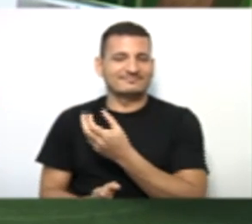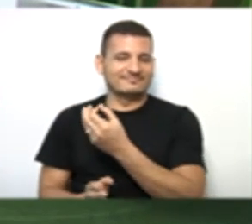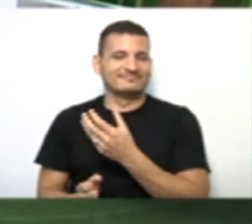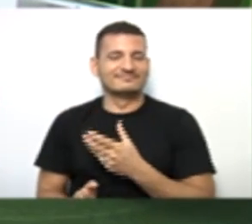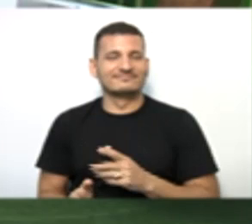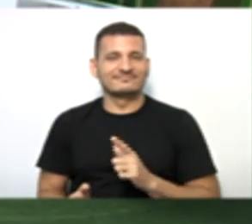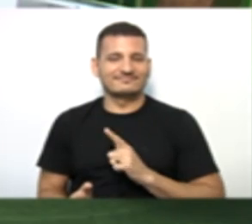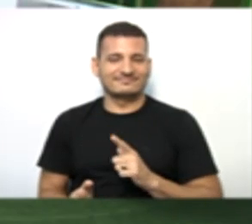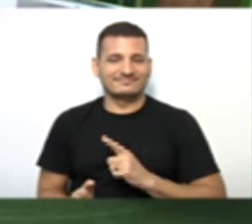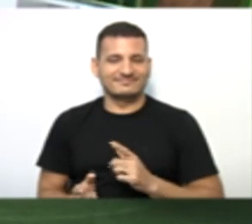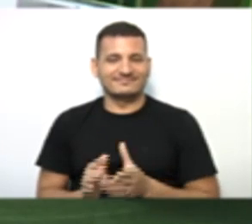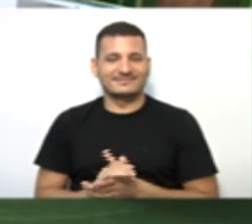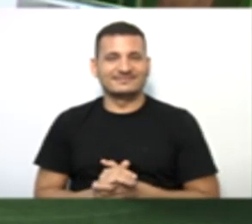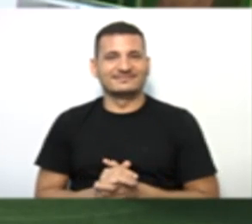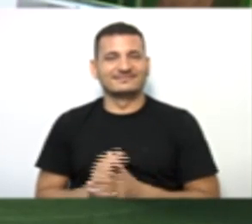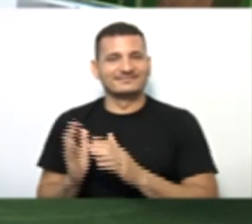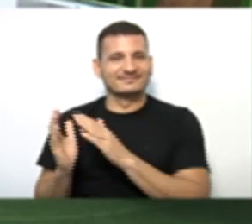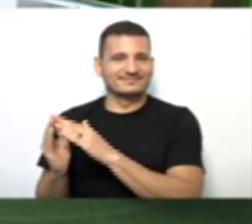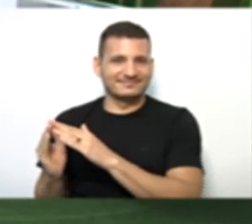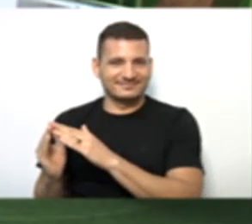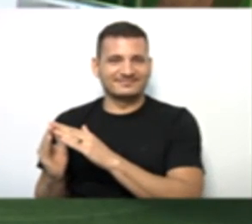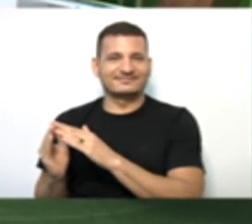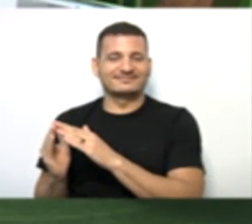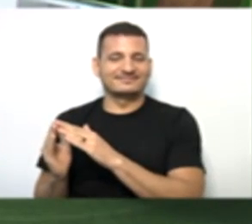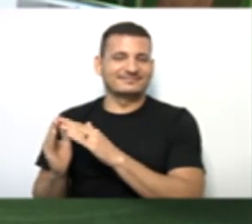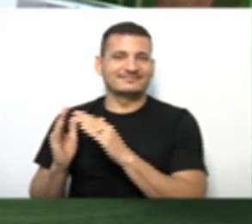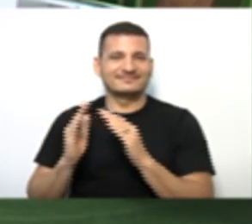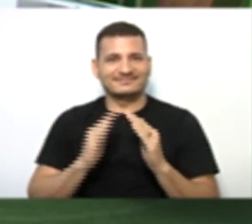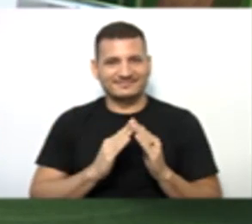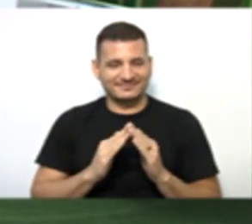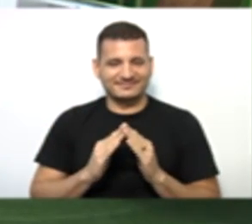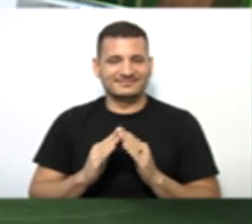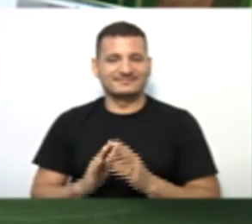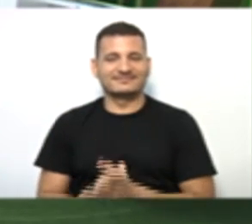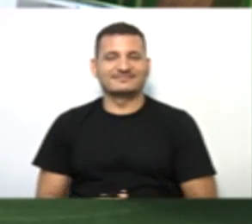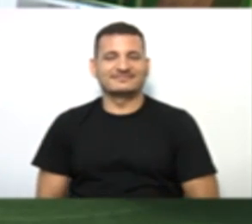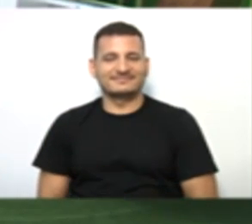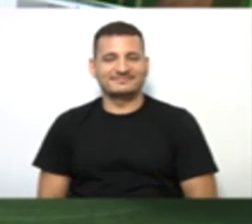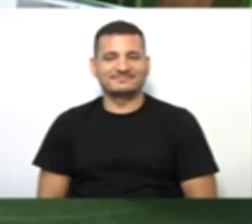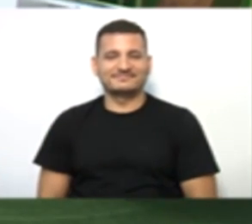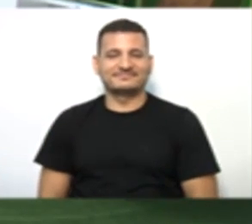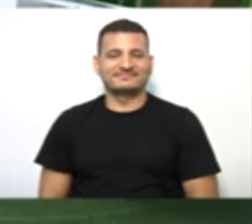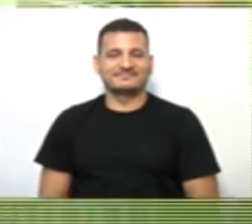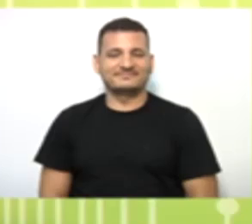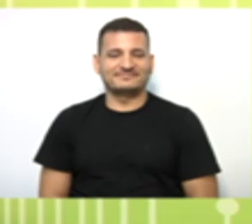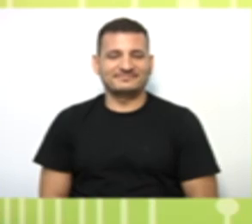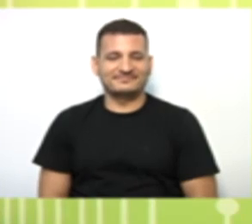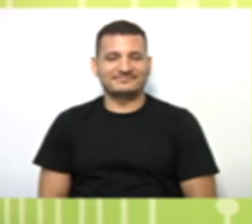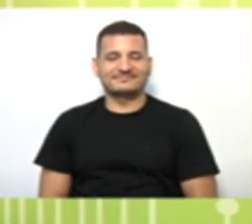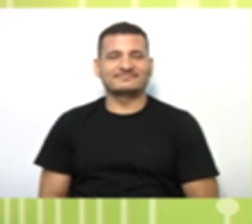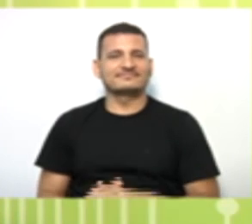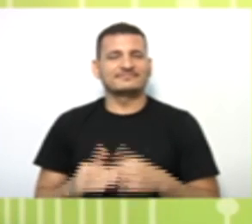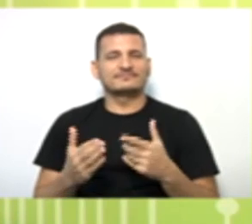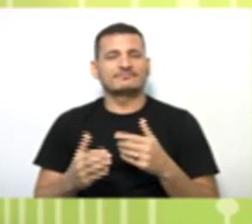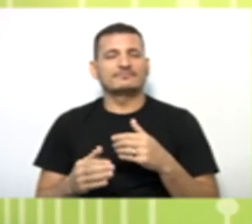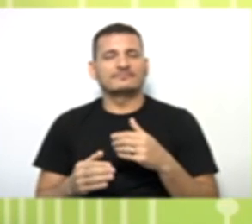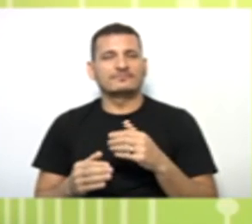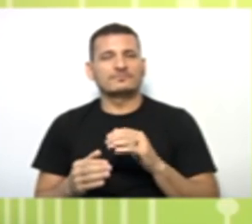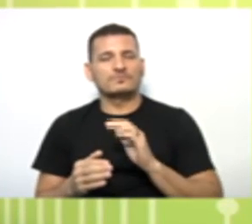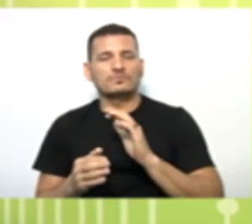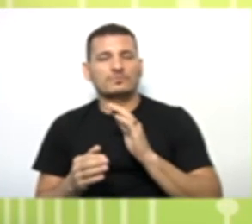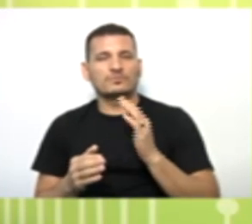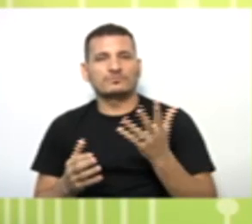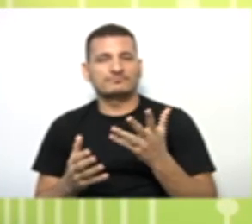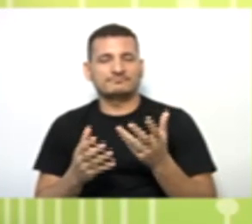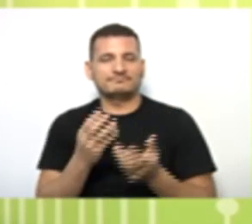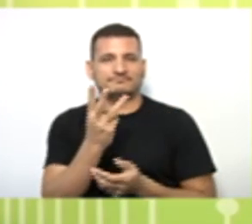cara vai... De casa para casa. Né, professor? Mas aí quem não queria? Mas qual é a grande sacada? São 3